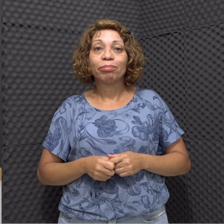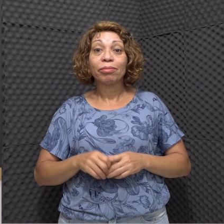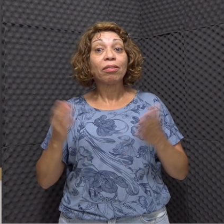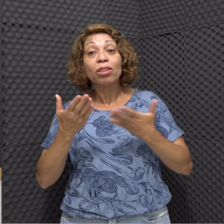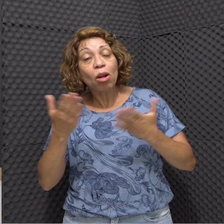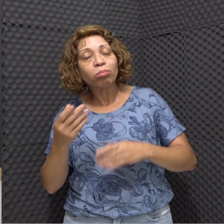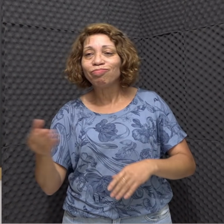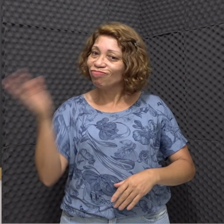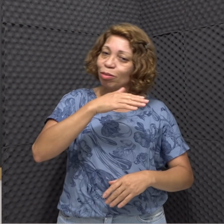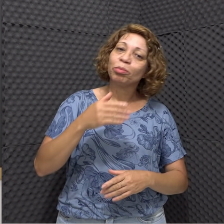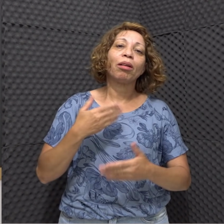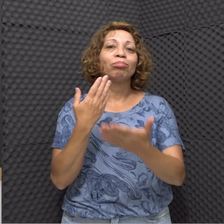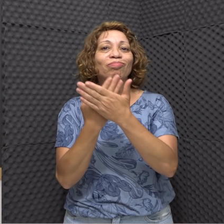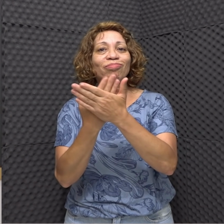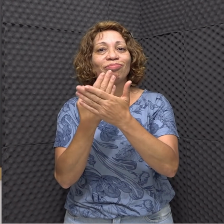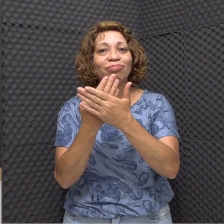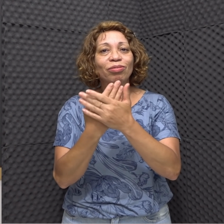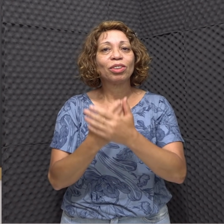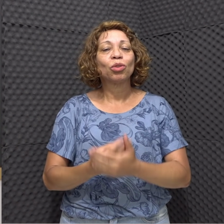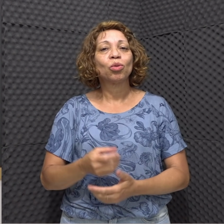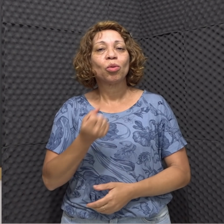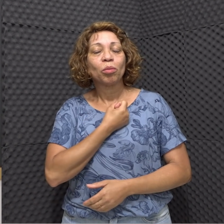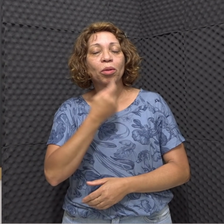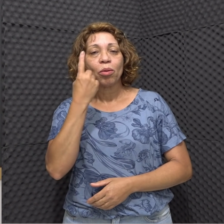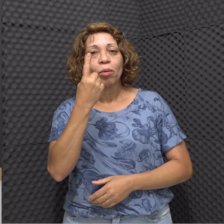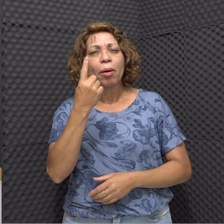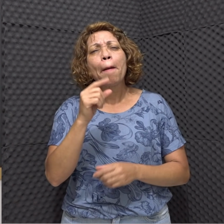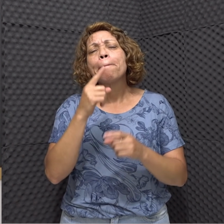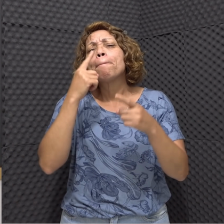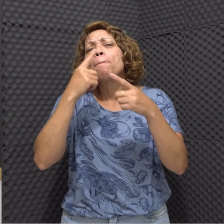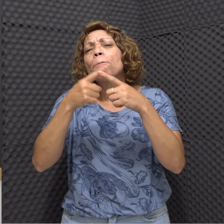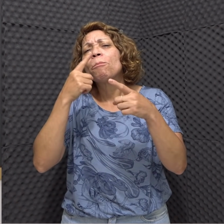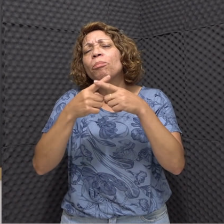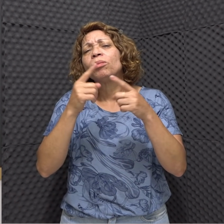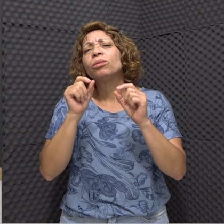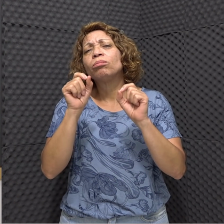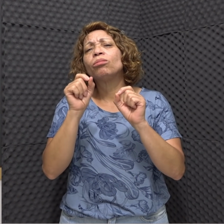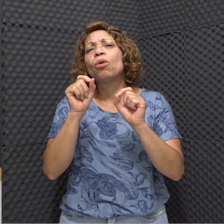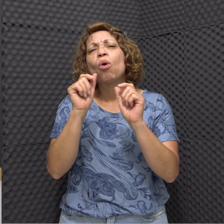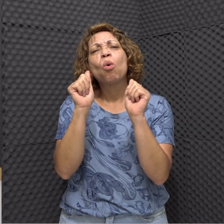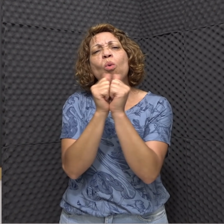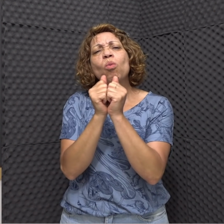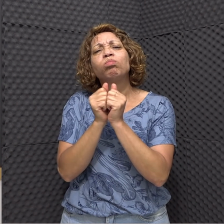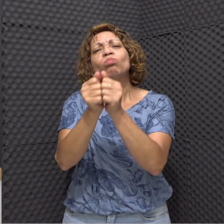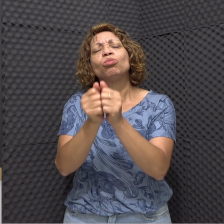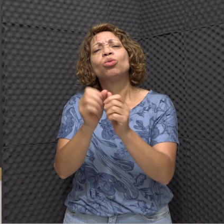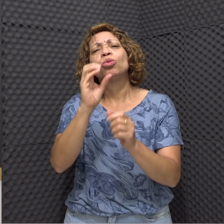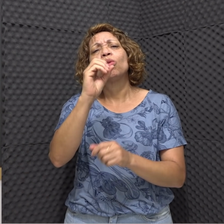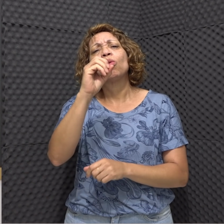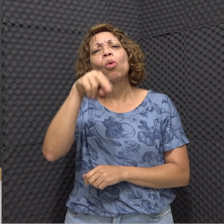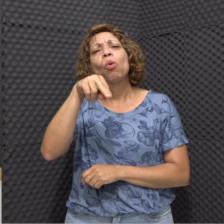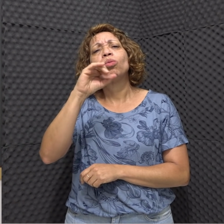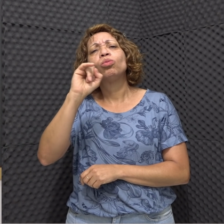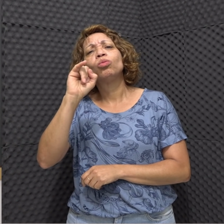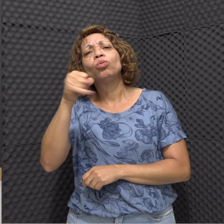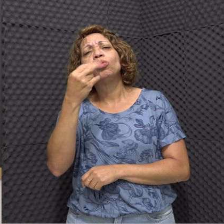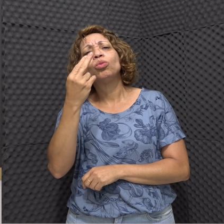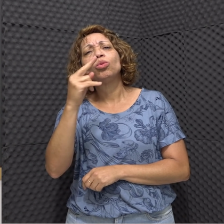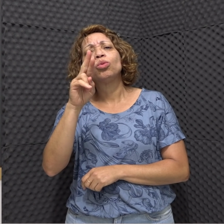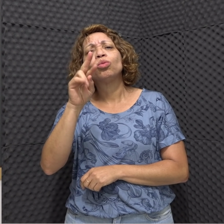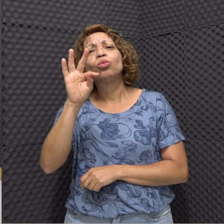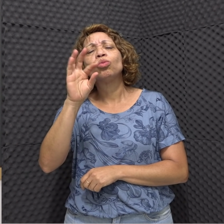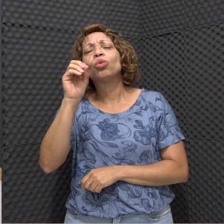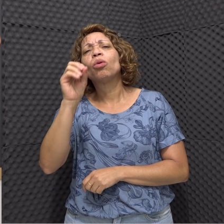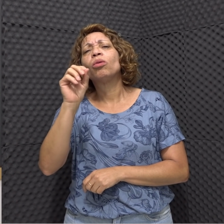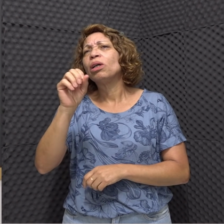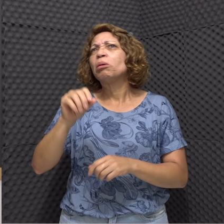castanho escuro. Sem perder tempo, vamos lá para o título 1, o porquê do conjunto.